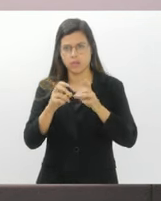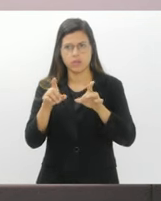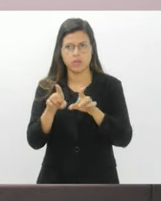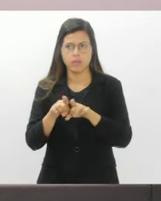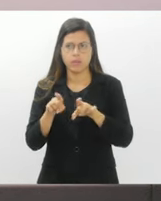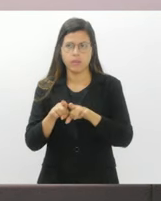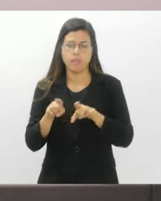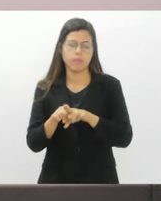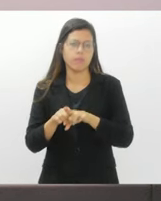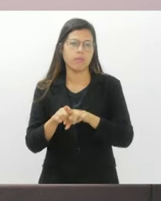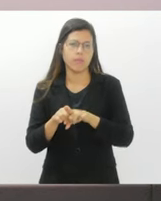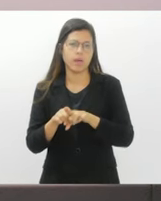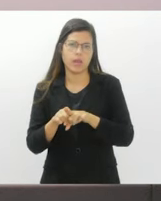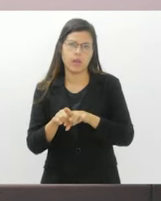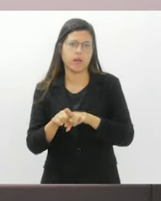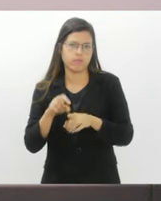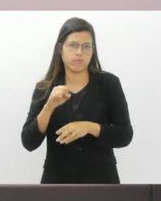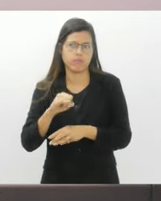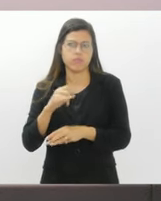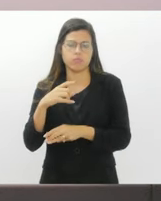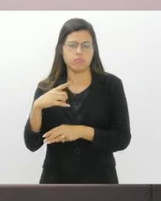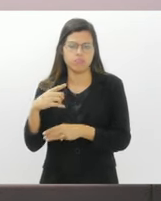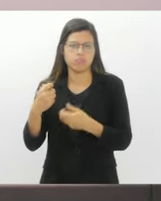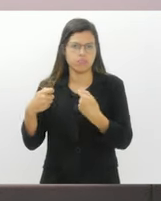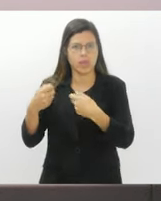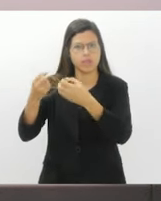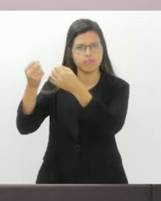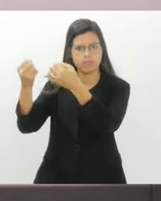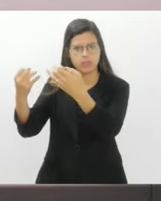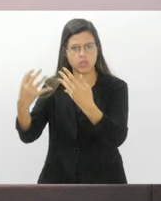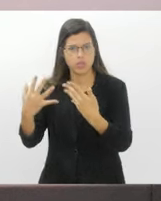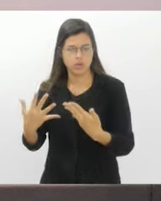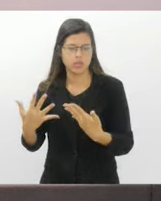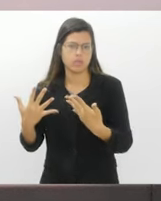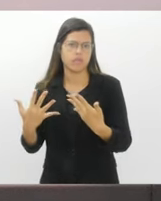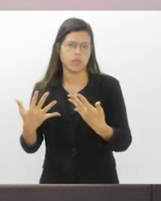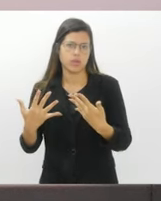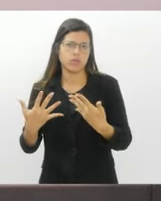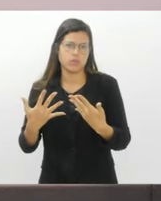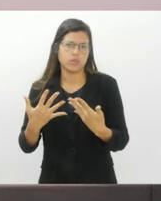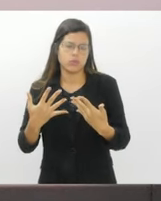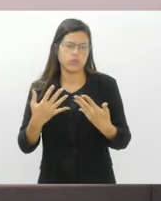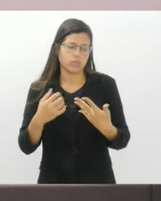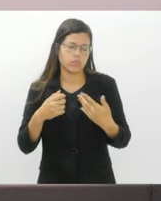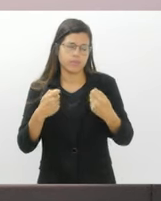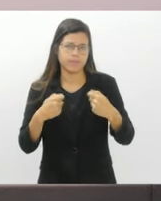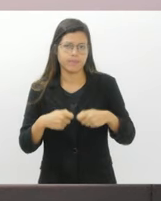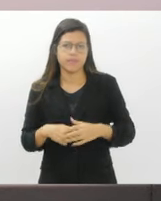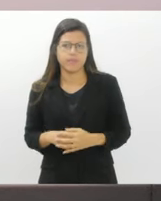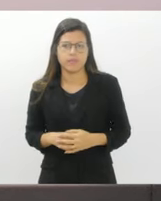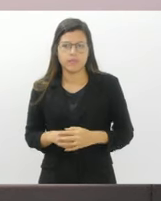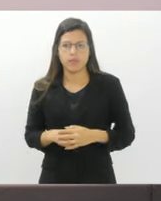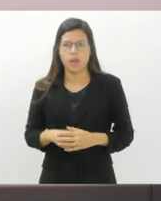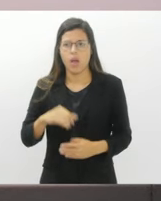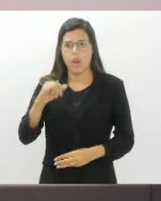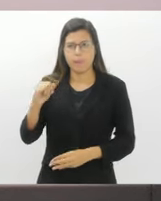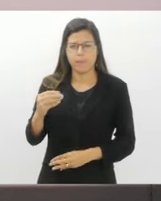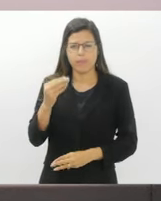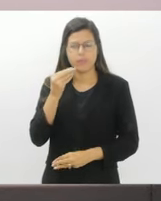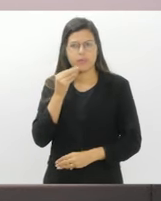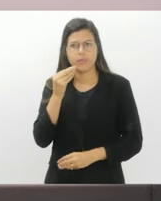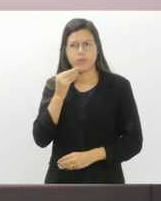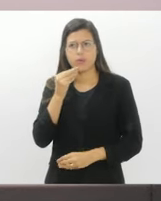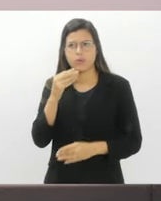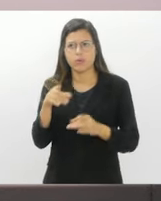coloque-se à disposição para quaisquer esclarecimentos que julgarem necessários e aproveito a oportunidade